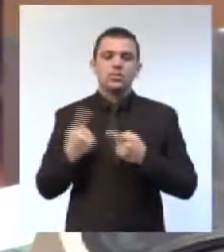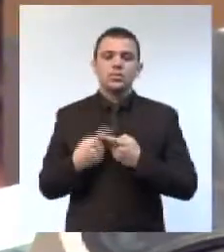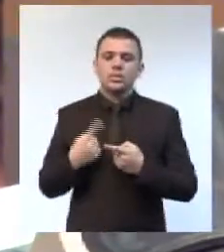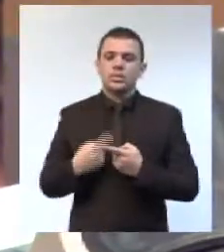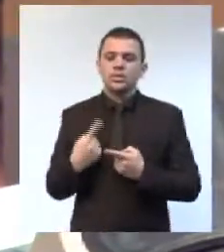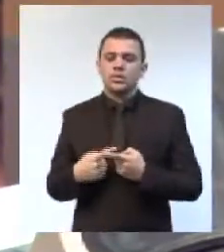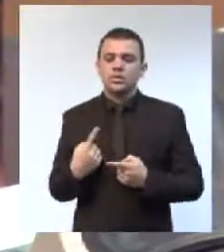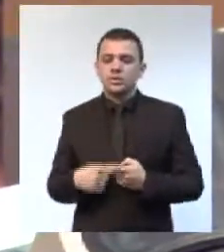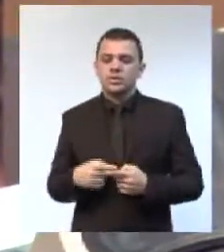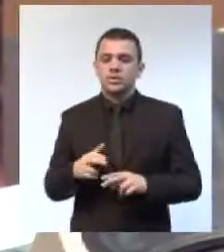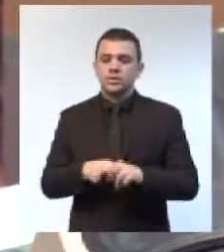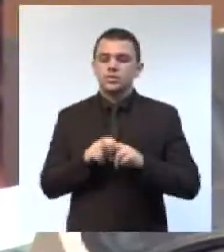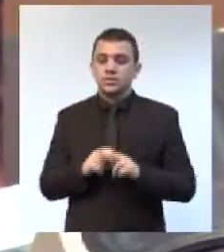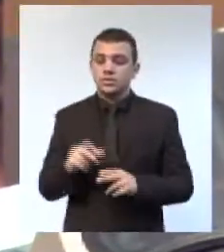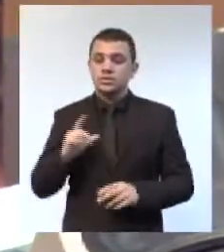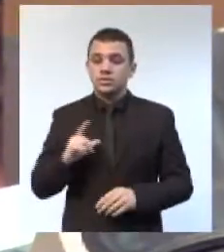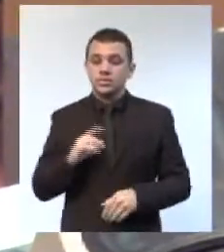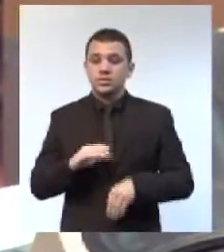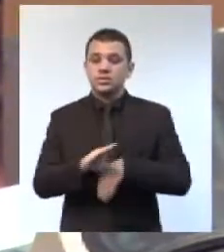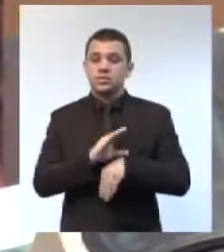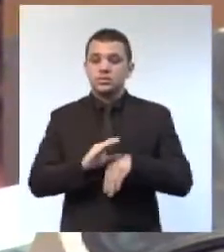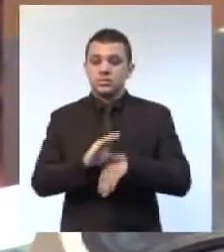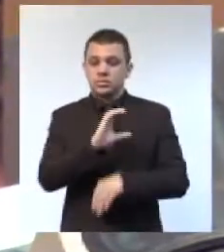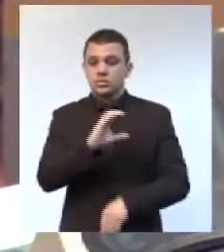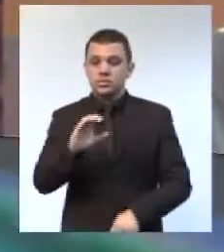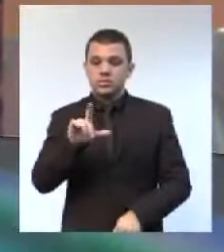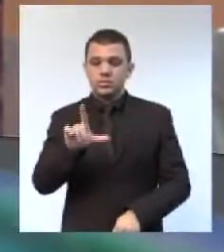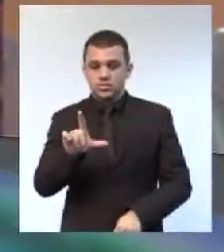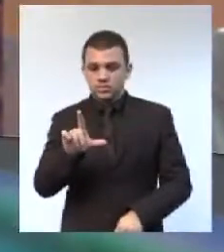composição da CCL.